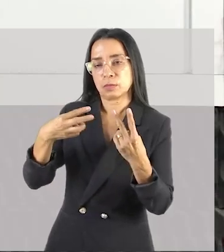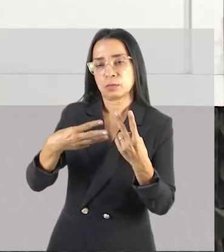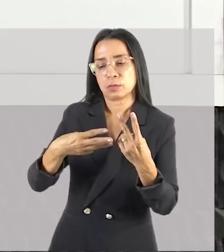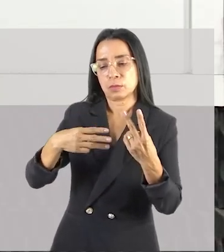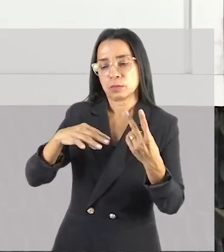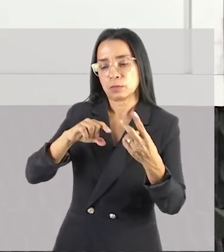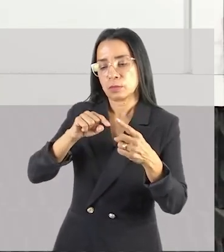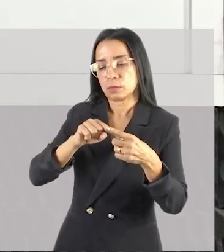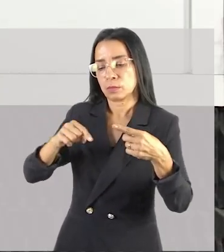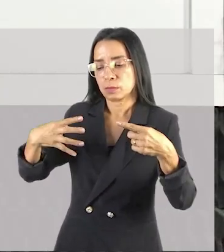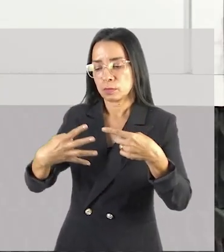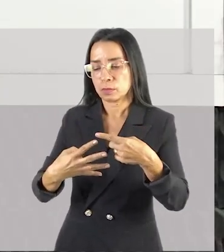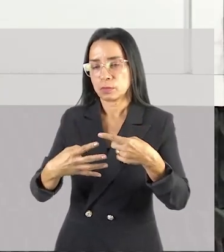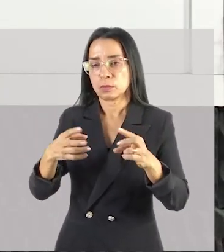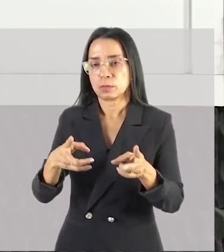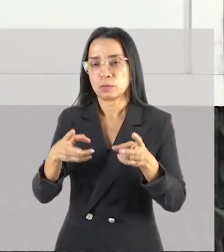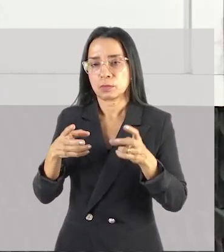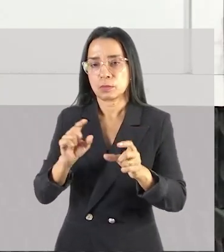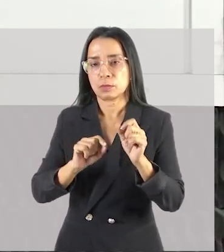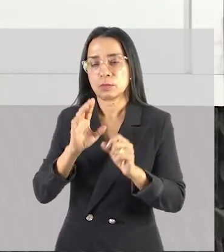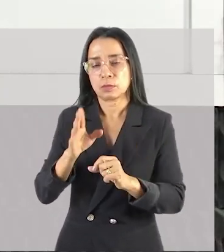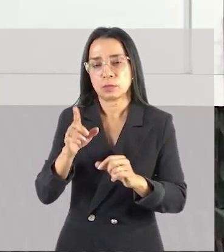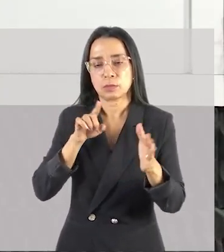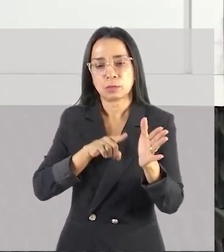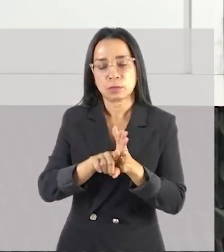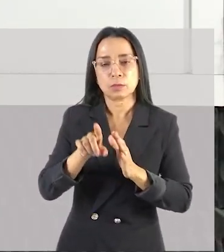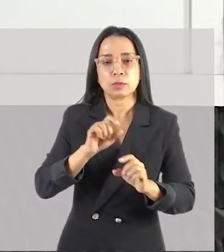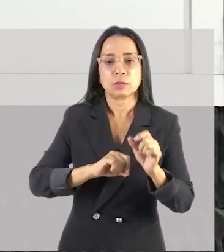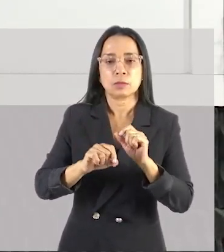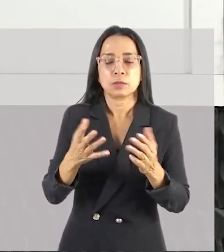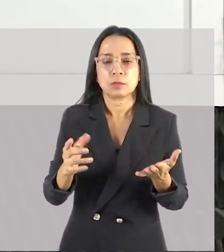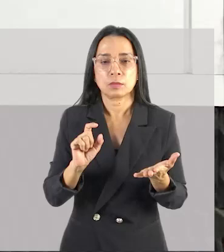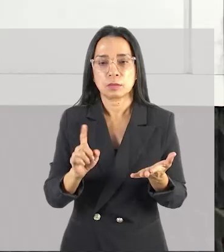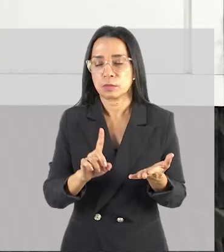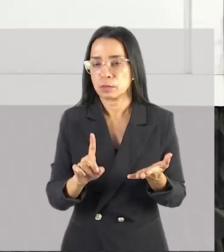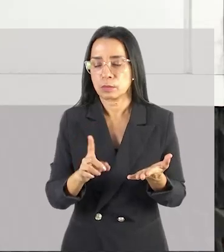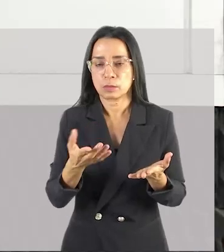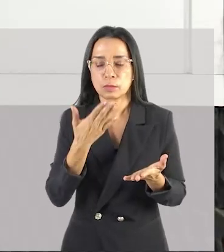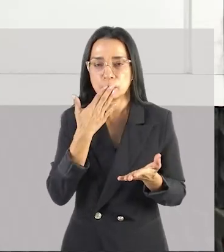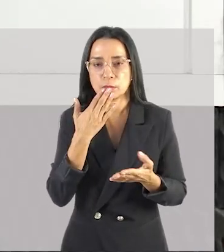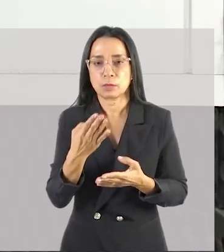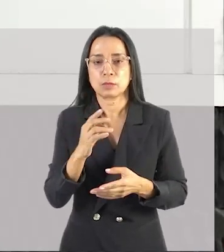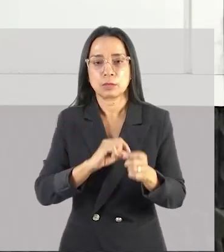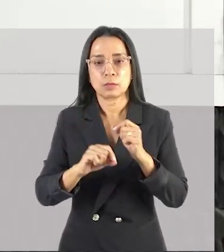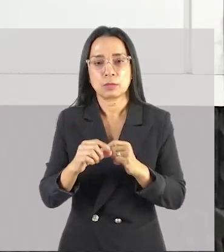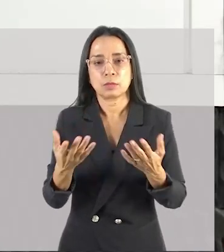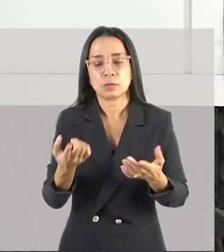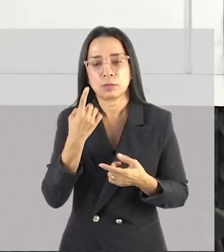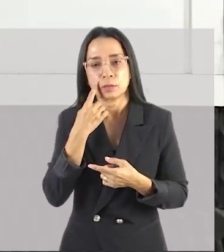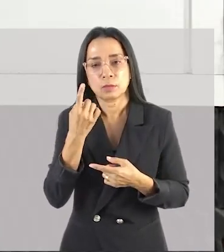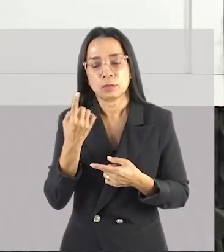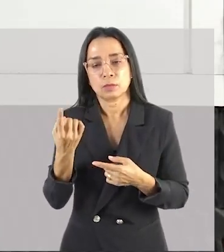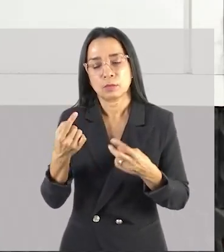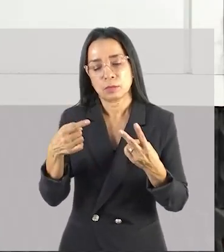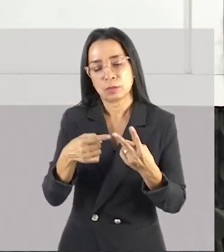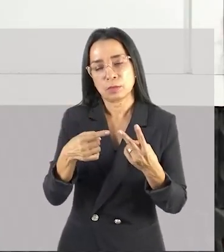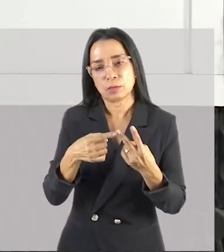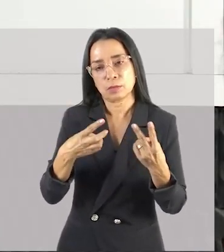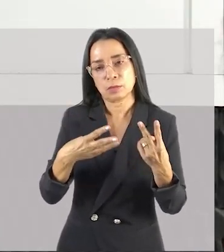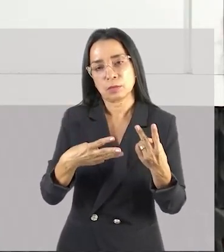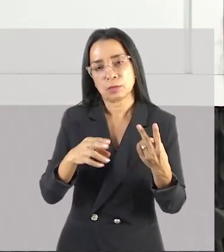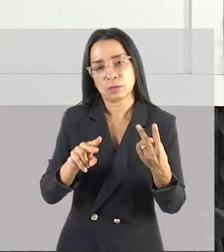sobre 4. Perceba que já nessa questão, ele não pediu para considerar a raiz de 3 igual a